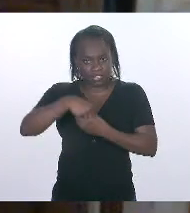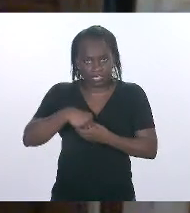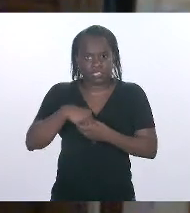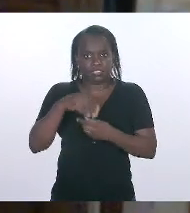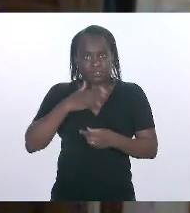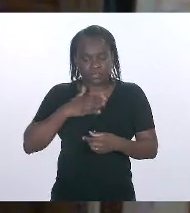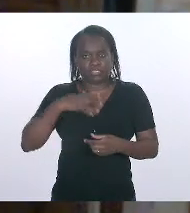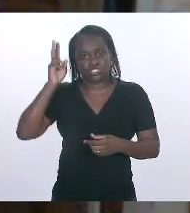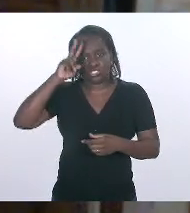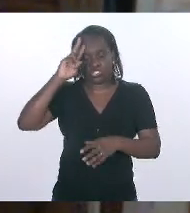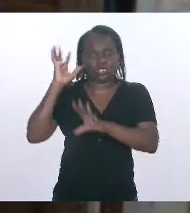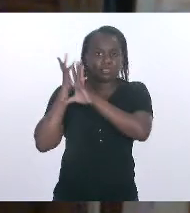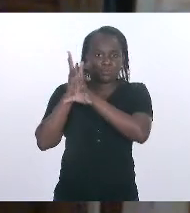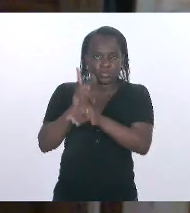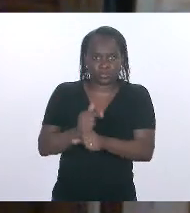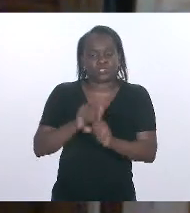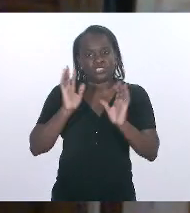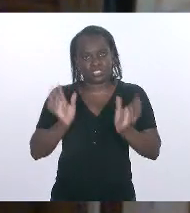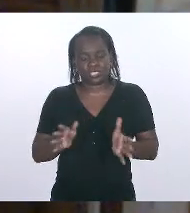minha trajetória.